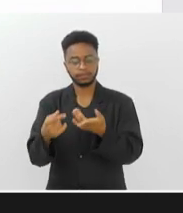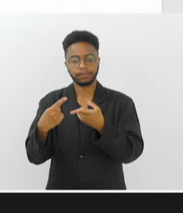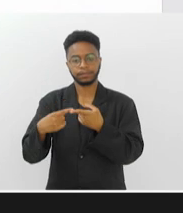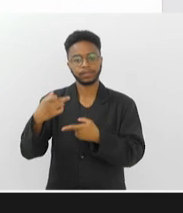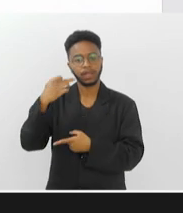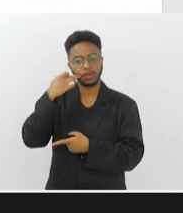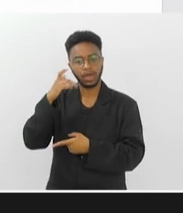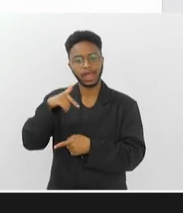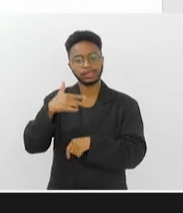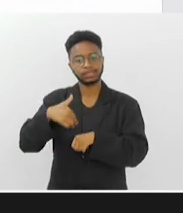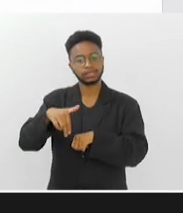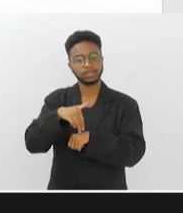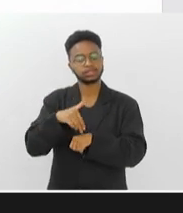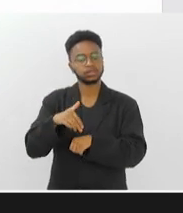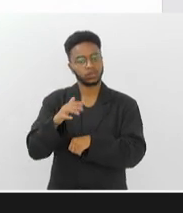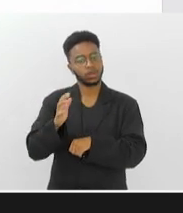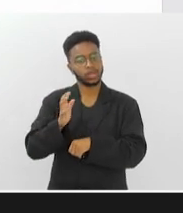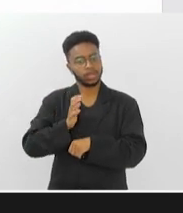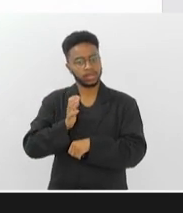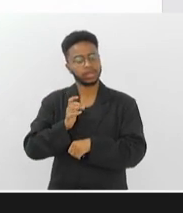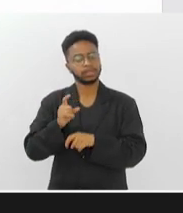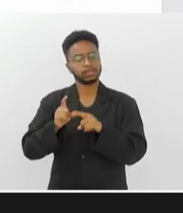uma nação rica em recursos naturais e